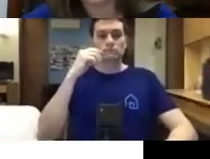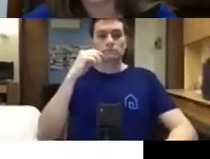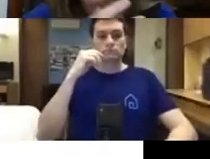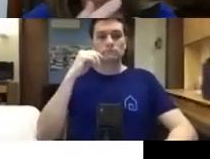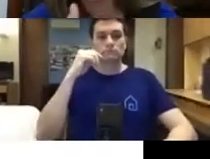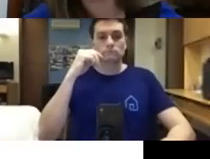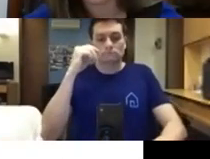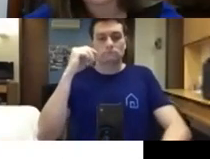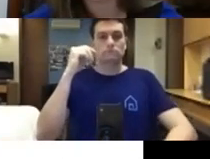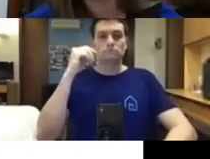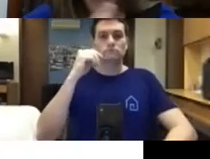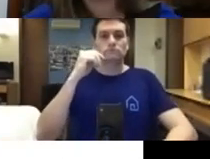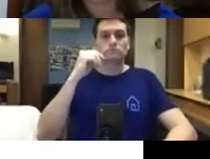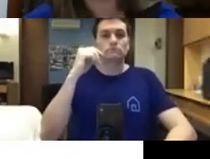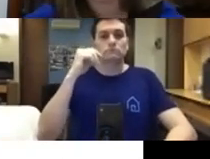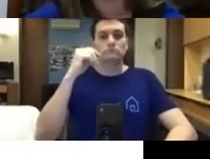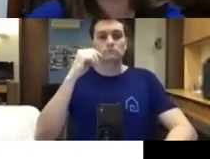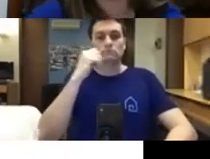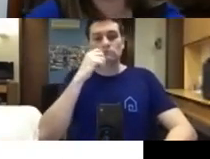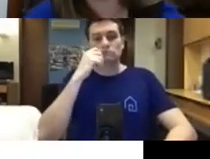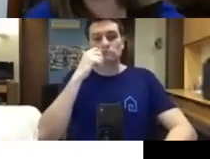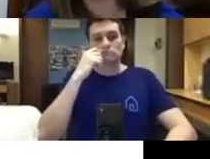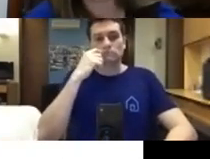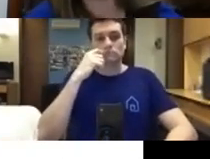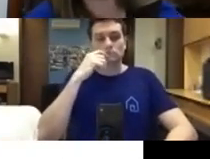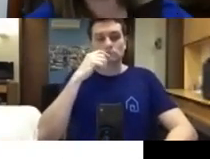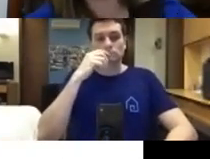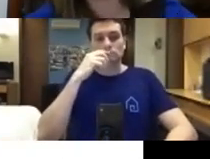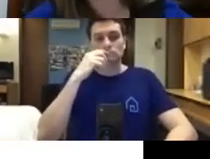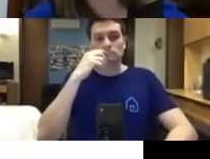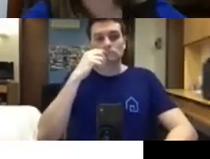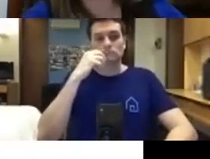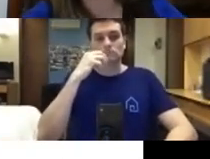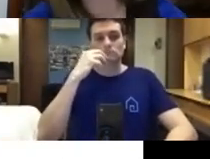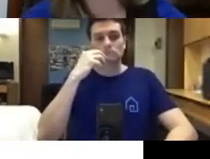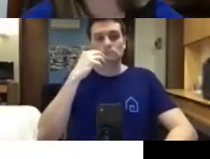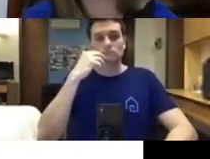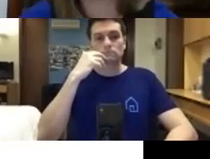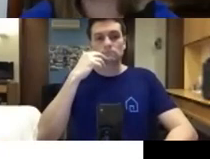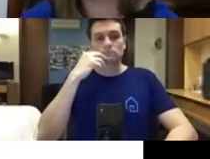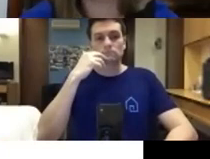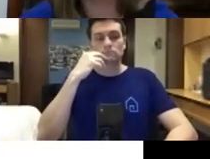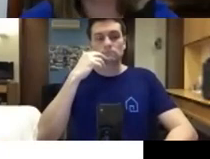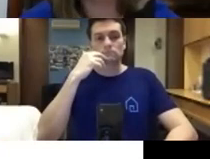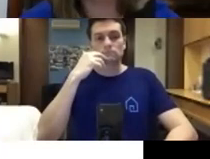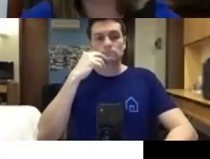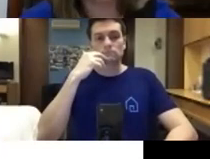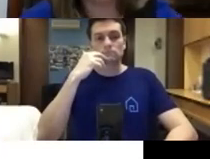Então, isso não acontece no aço, a gente tem esse comportamento no concreto também. Tá?